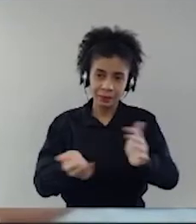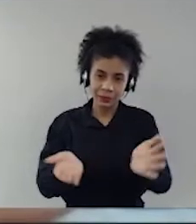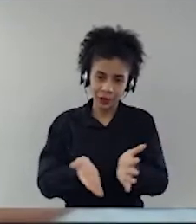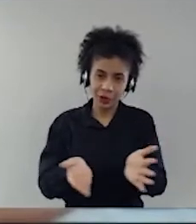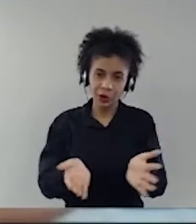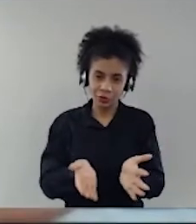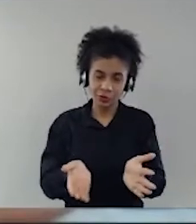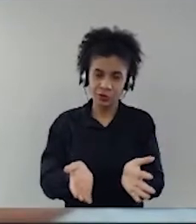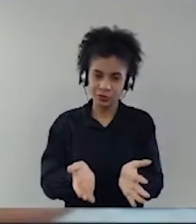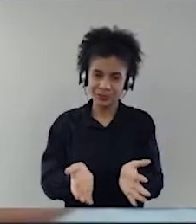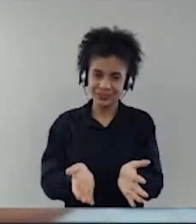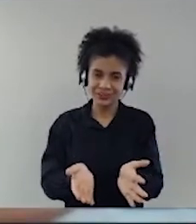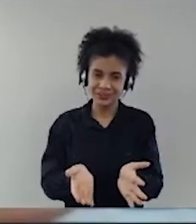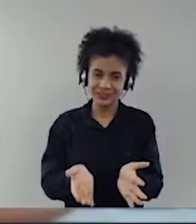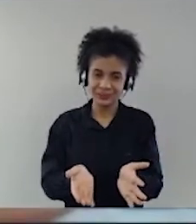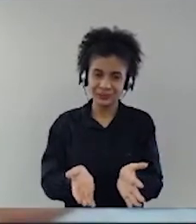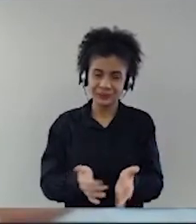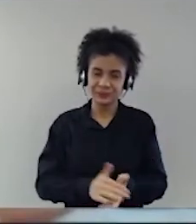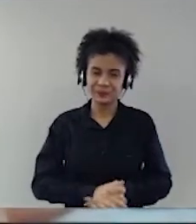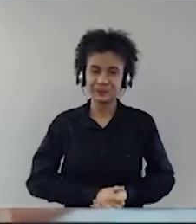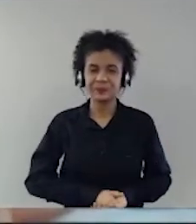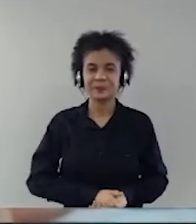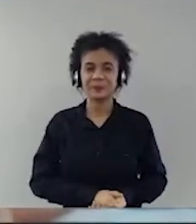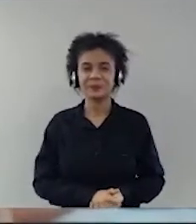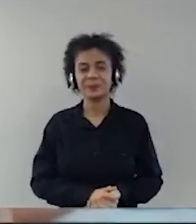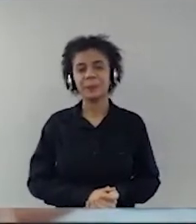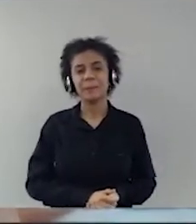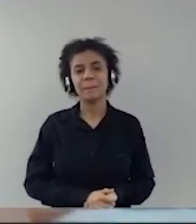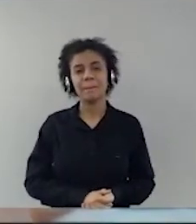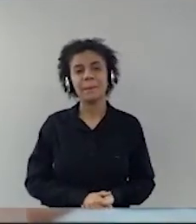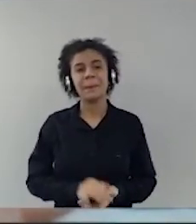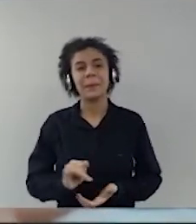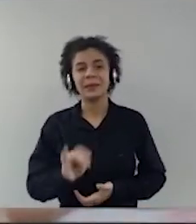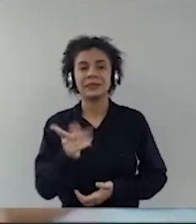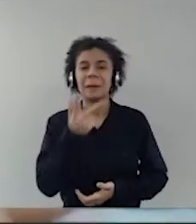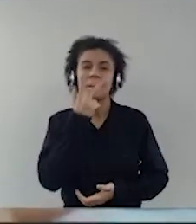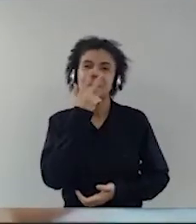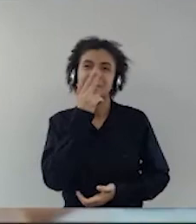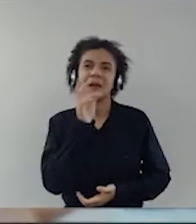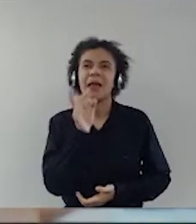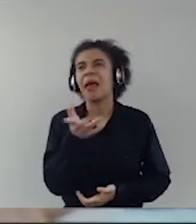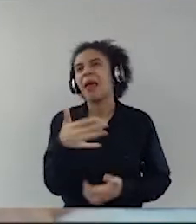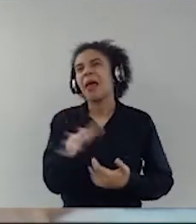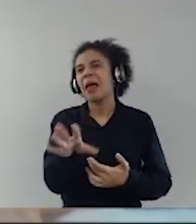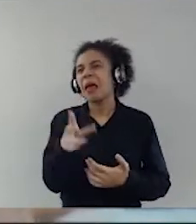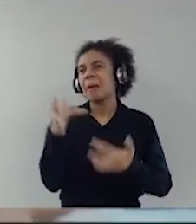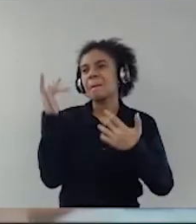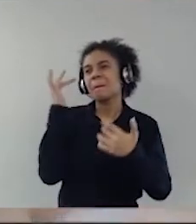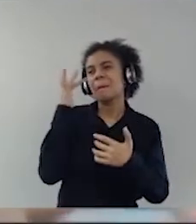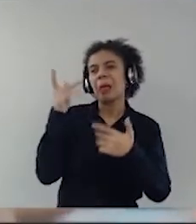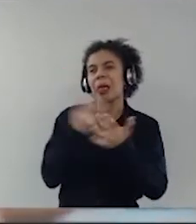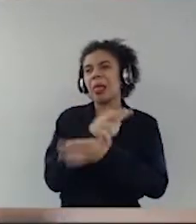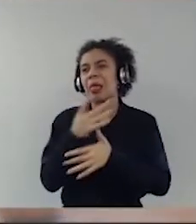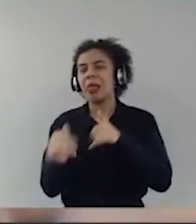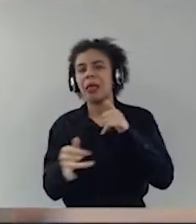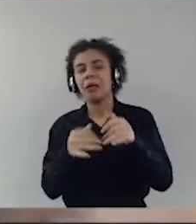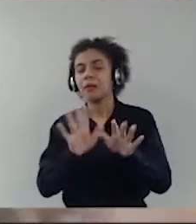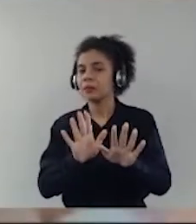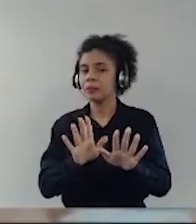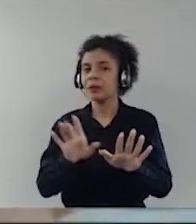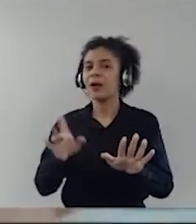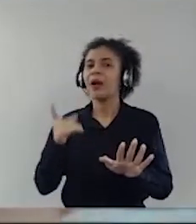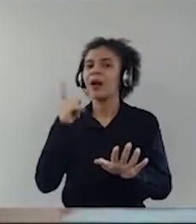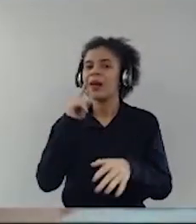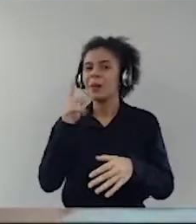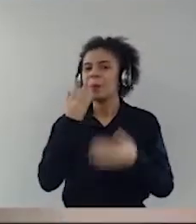com a cara de embolorado, né? Fica parecendo que a gente está na moda ombreira de novo, as mulheres, aí a gente